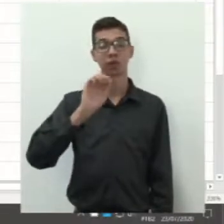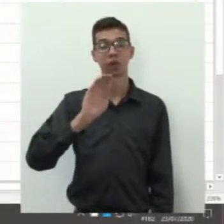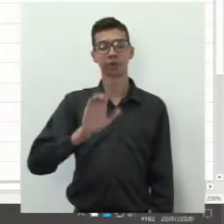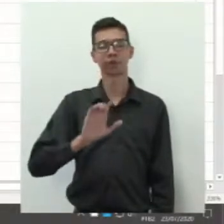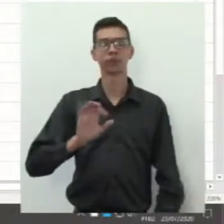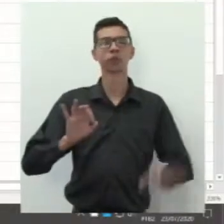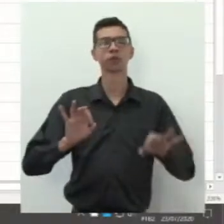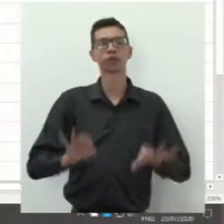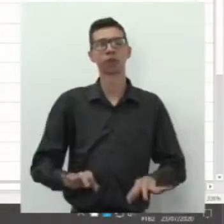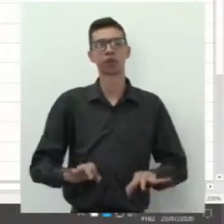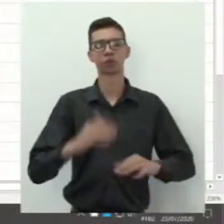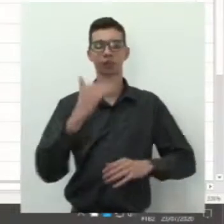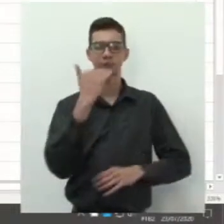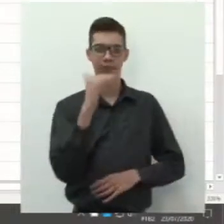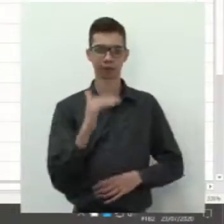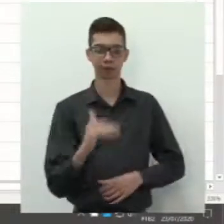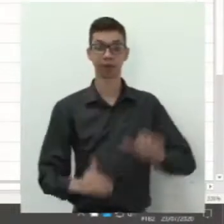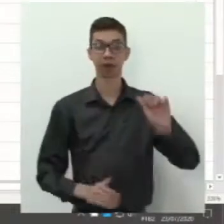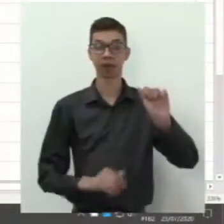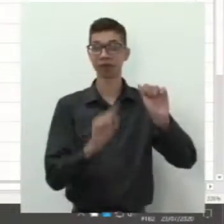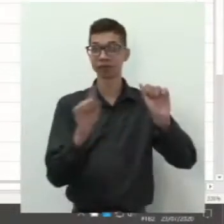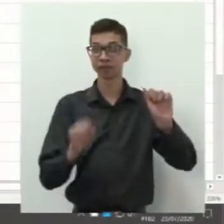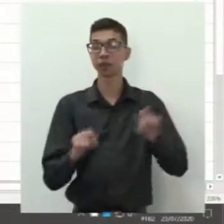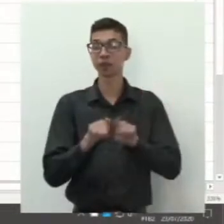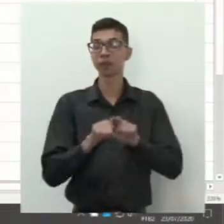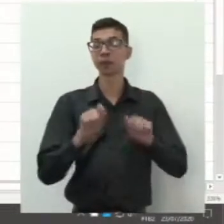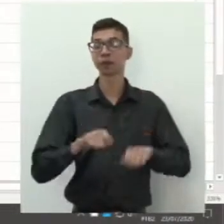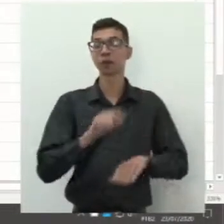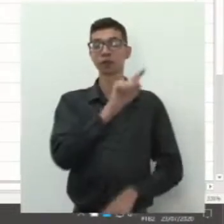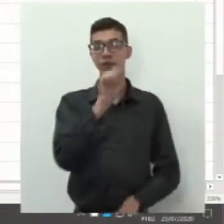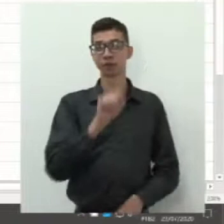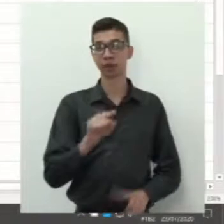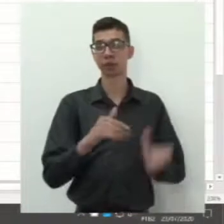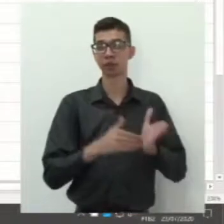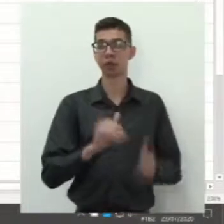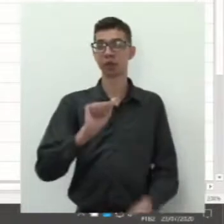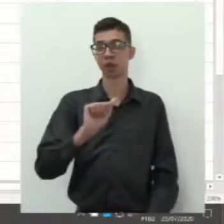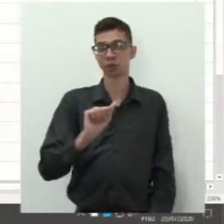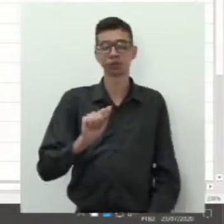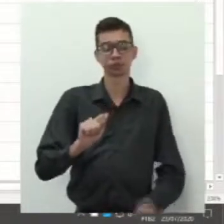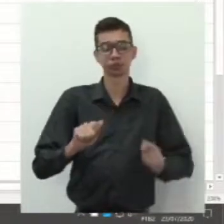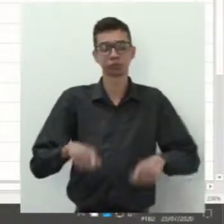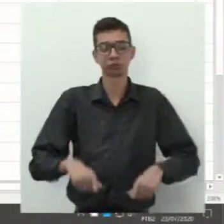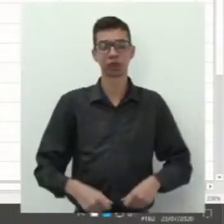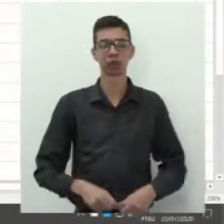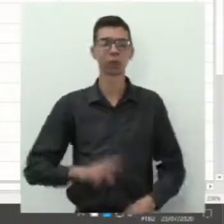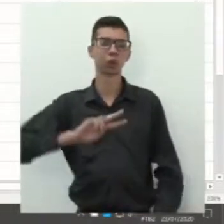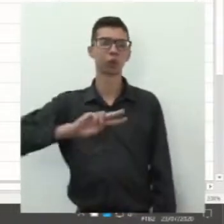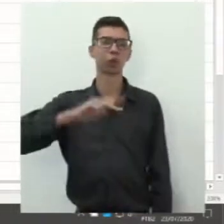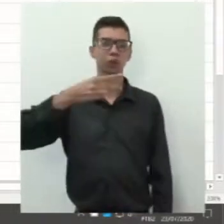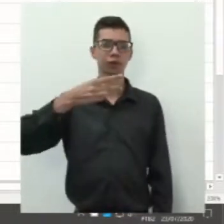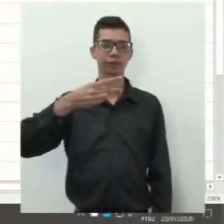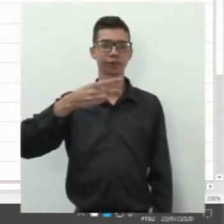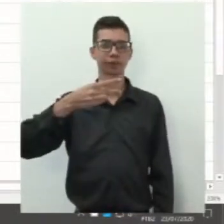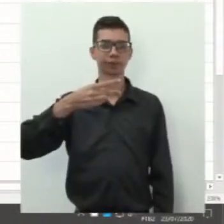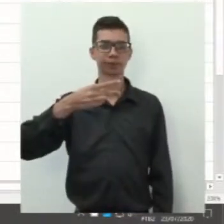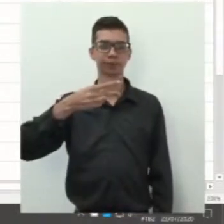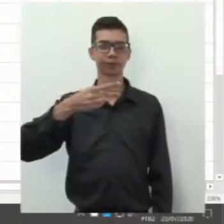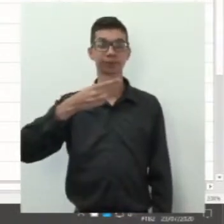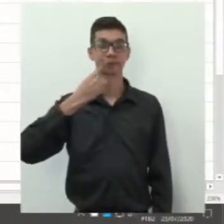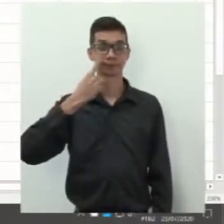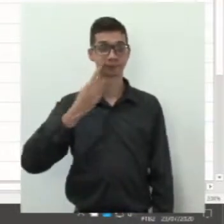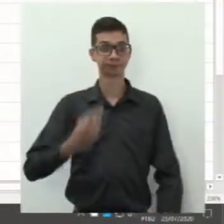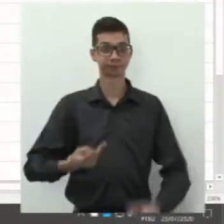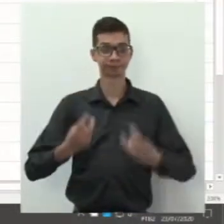Z, posso organizar também, ó, de Z a A. Então, ó, dou um classificar. Então, ele colocou o